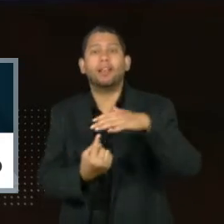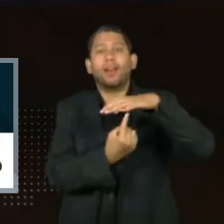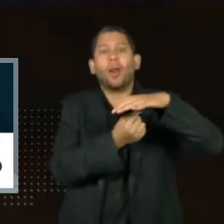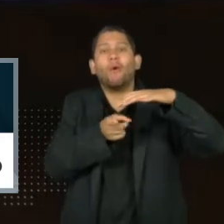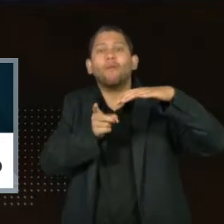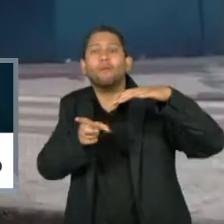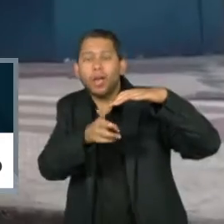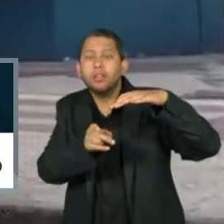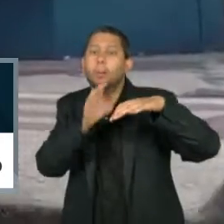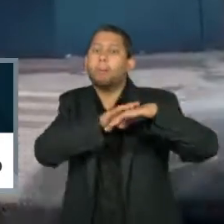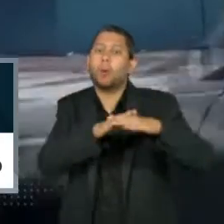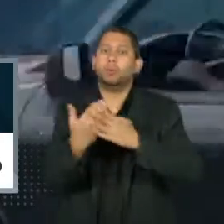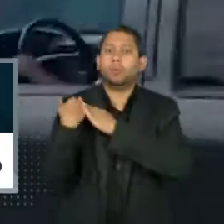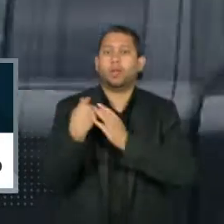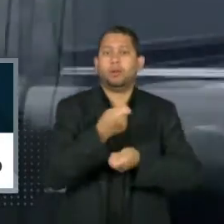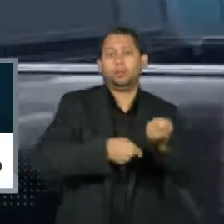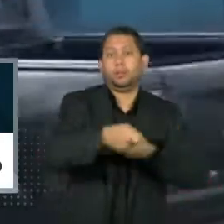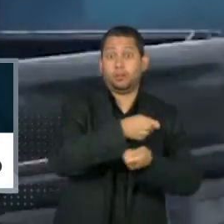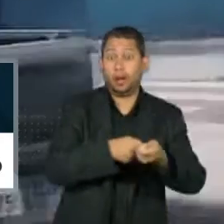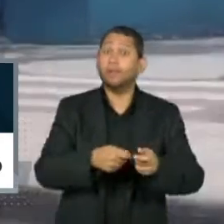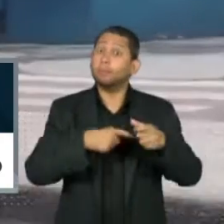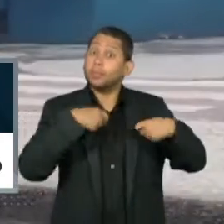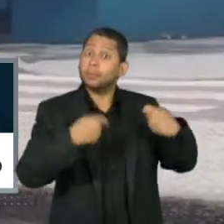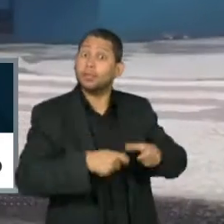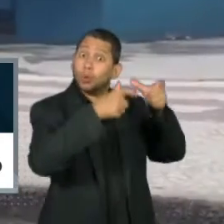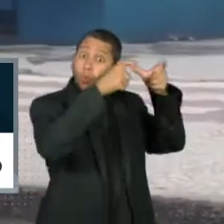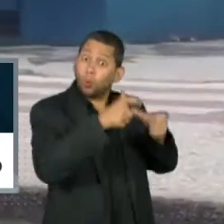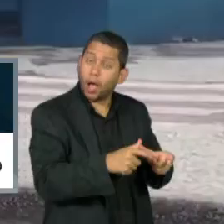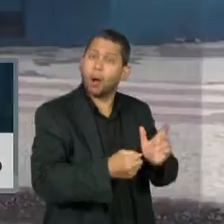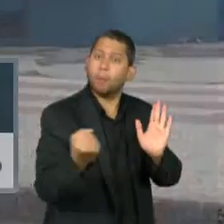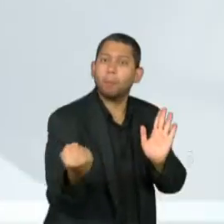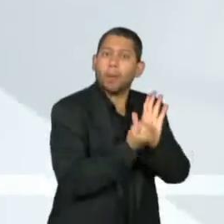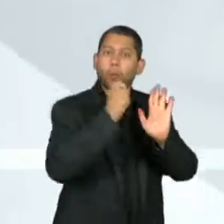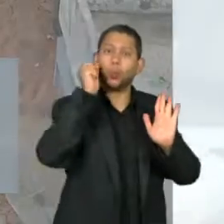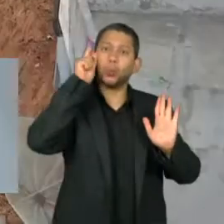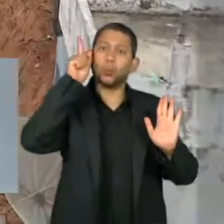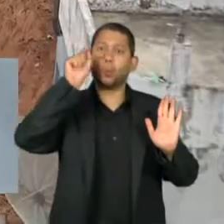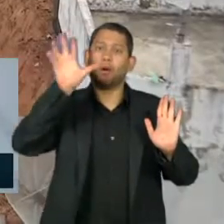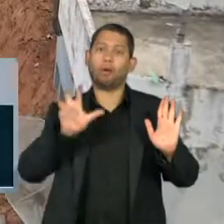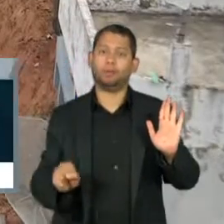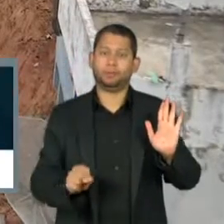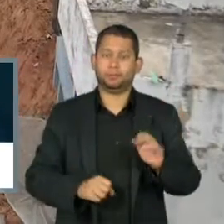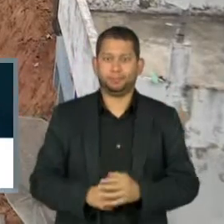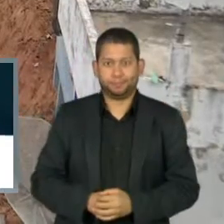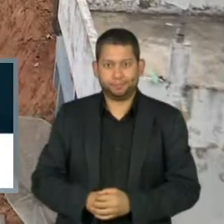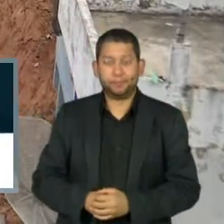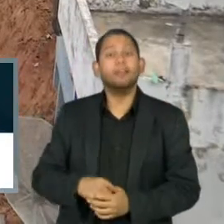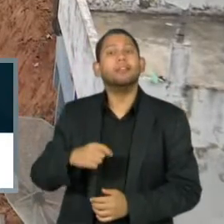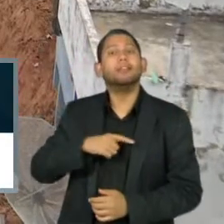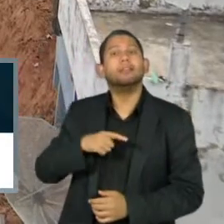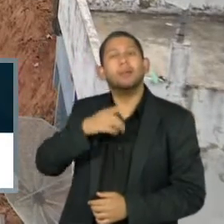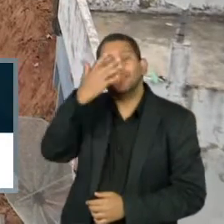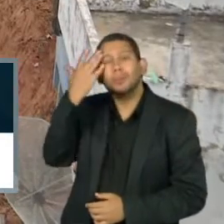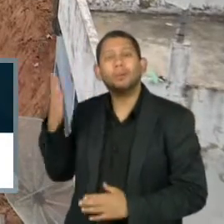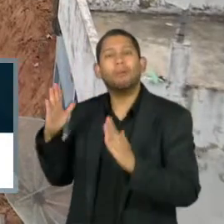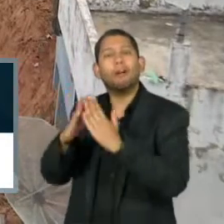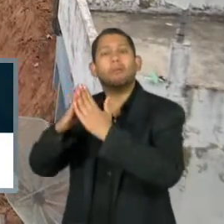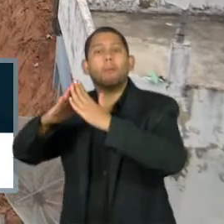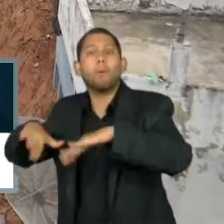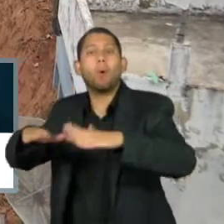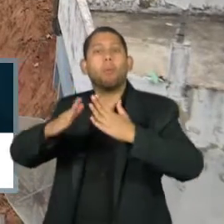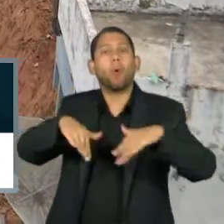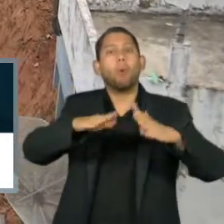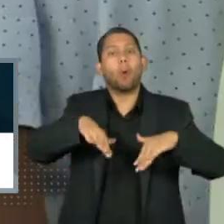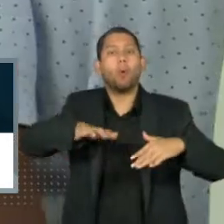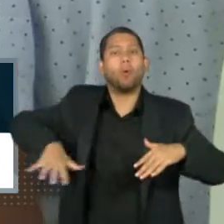morto. Local receberá memorial da cultura africana. O drama das famílias que perderam tudo em deslizamentos na